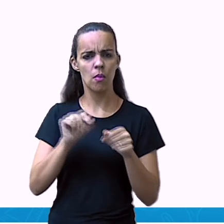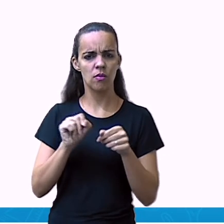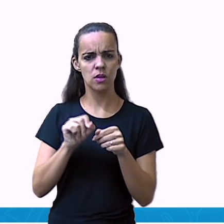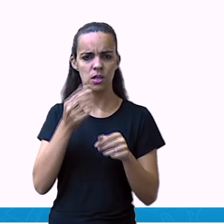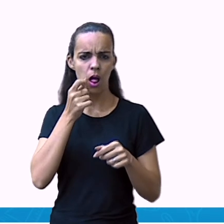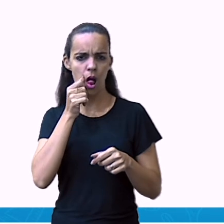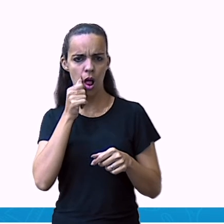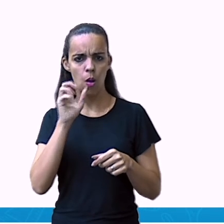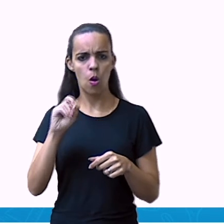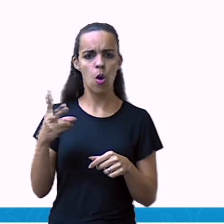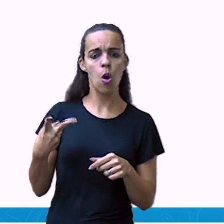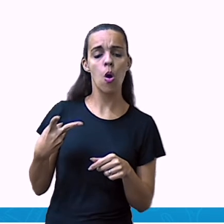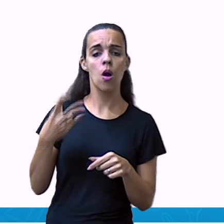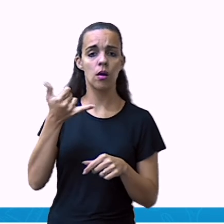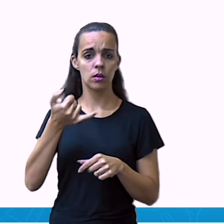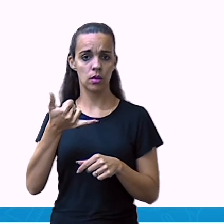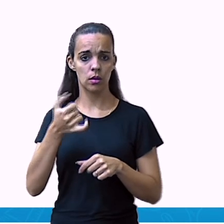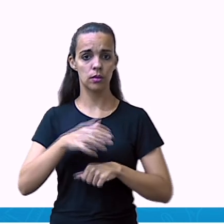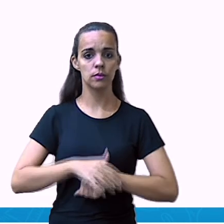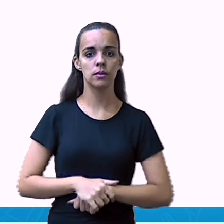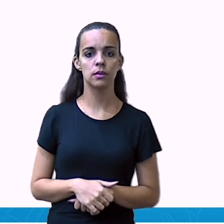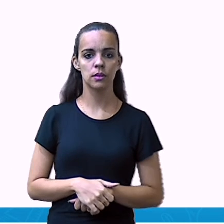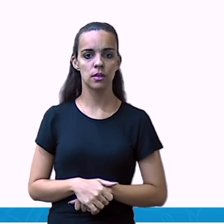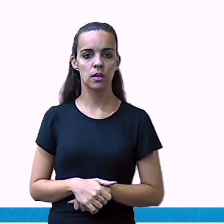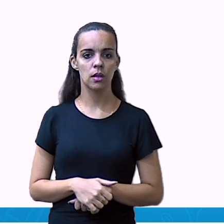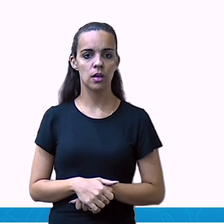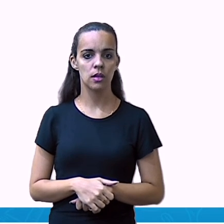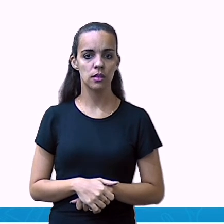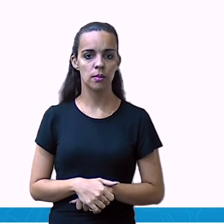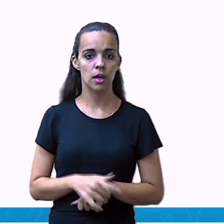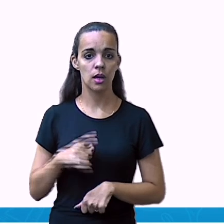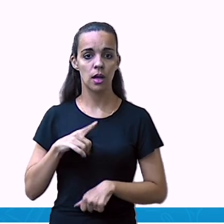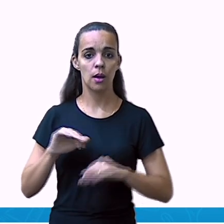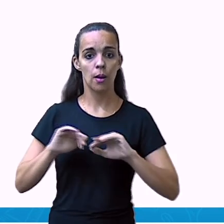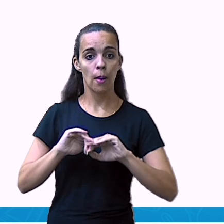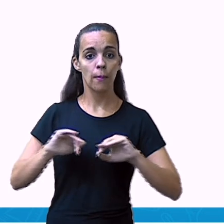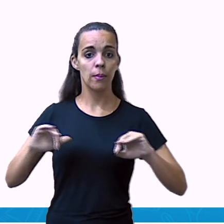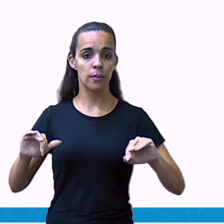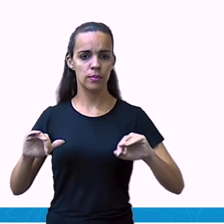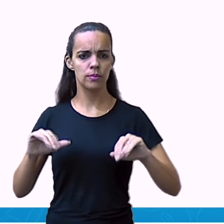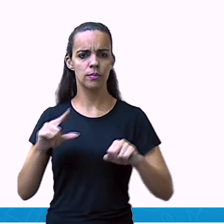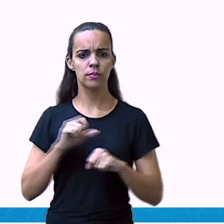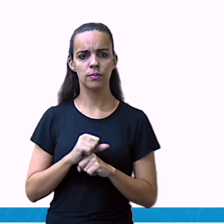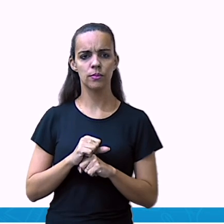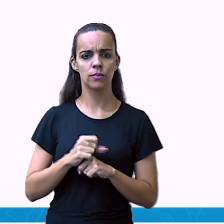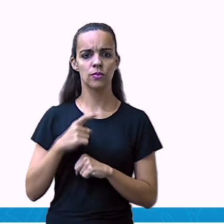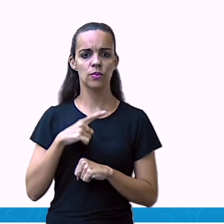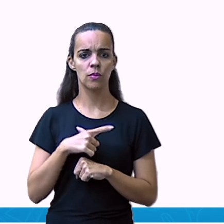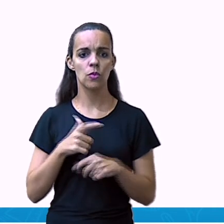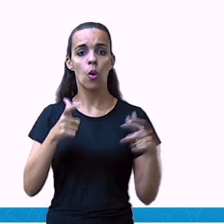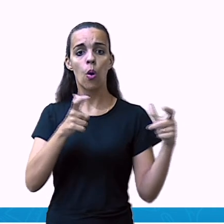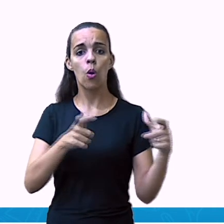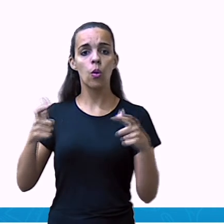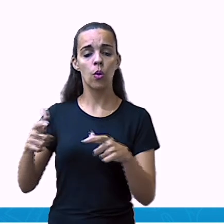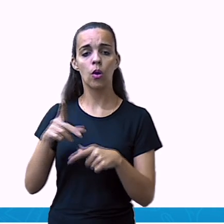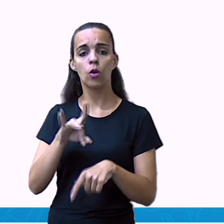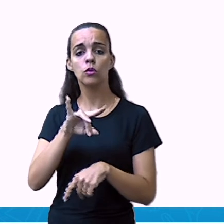a lápis ou a caneta? Para separar o local da